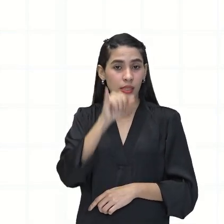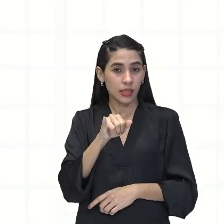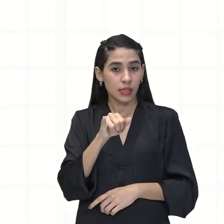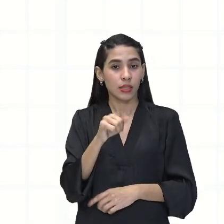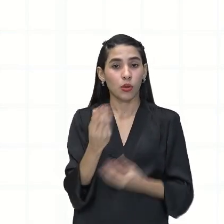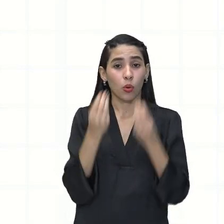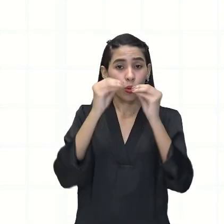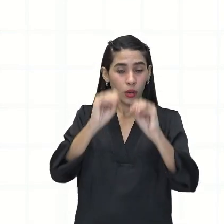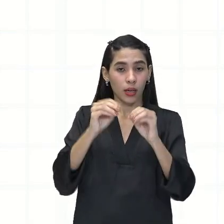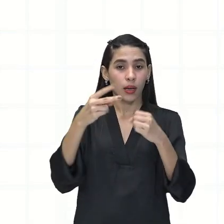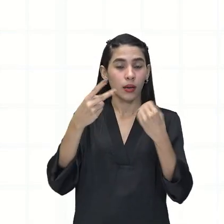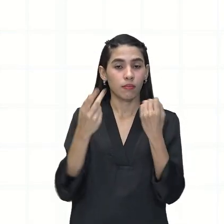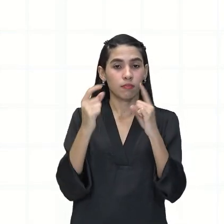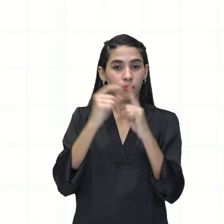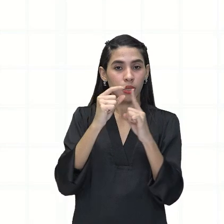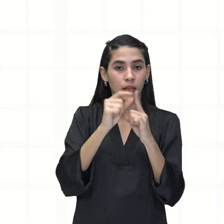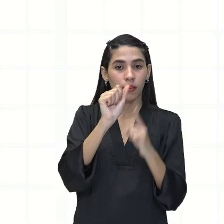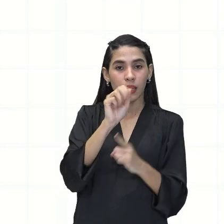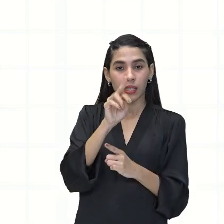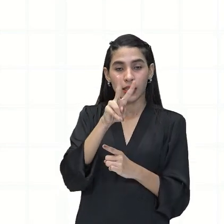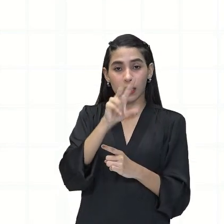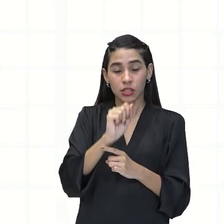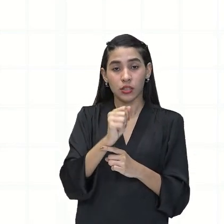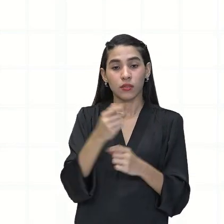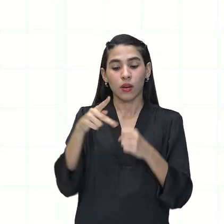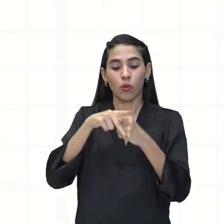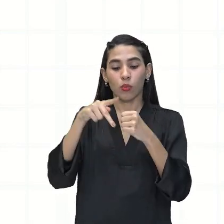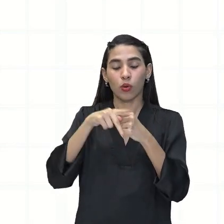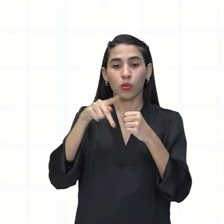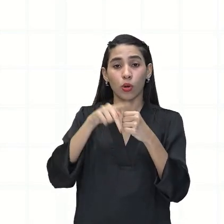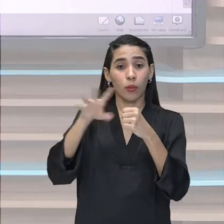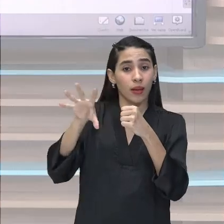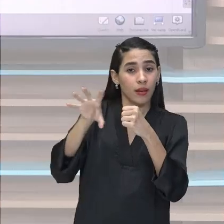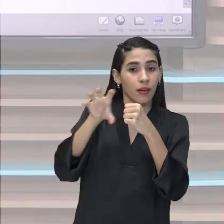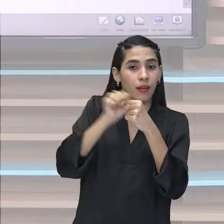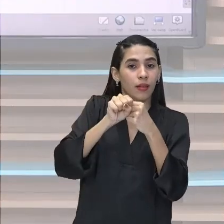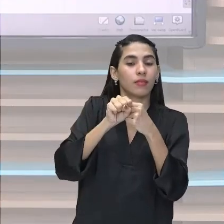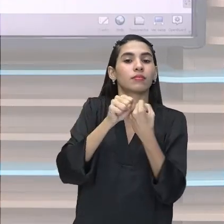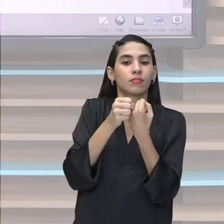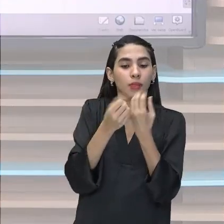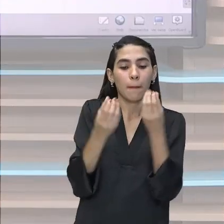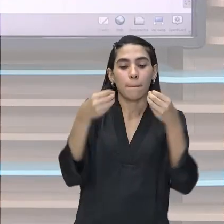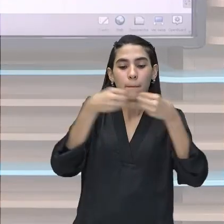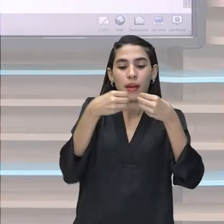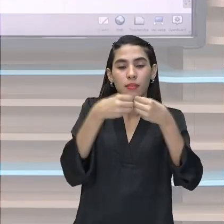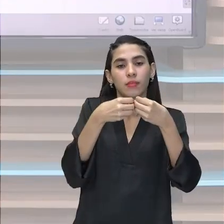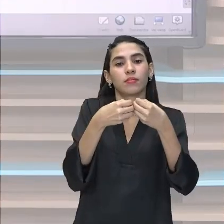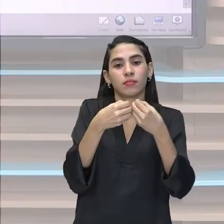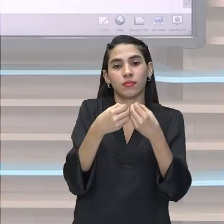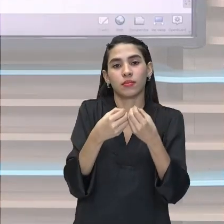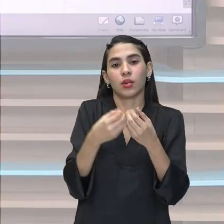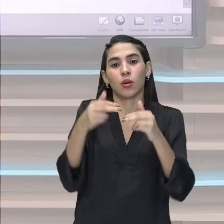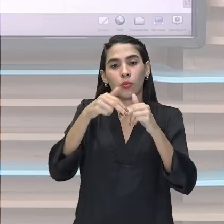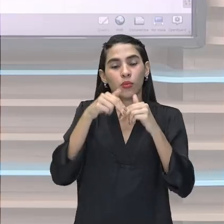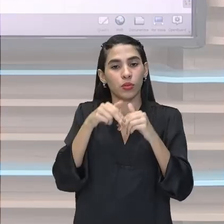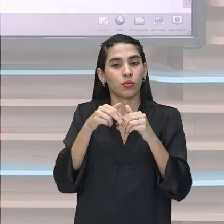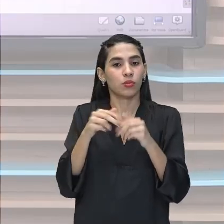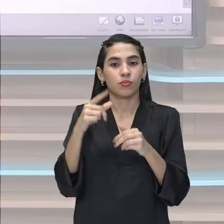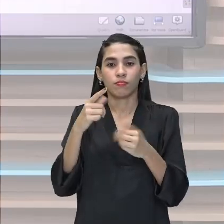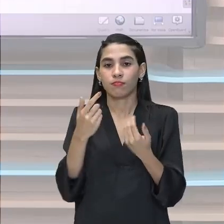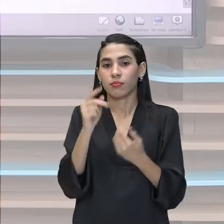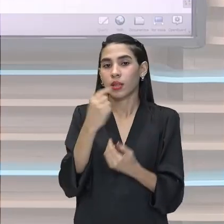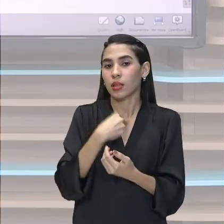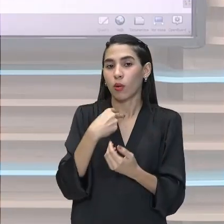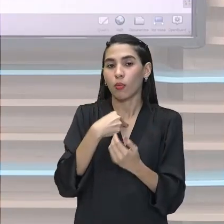palavra atrativa, o pronome vai ser atraído. Consequentemente, não vai poder vir nem antes, nem no